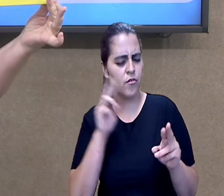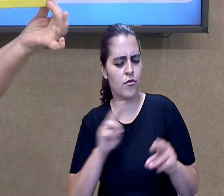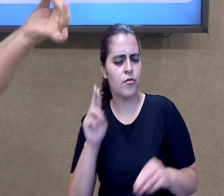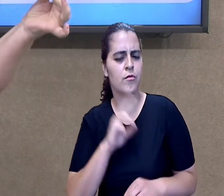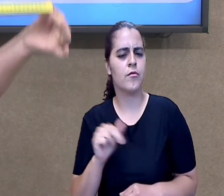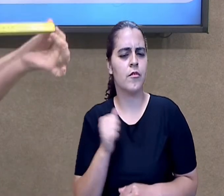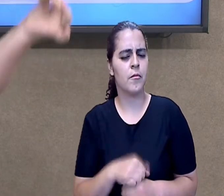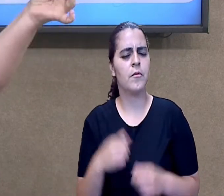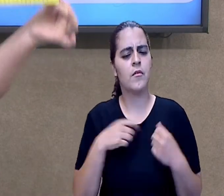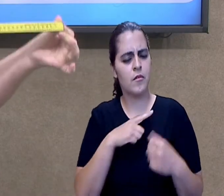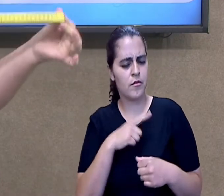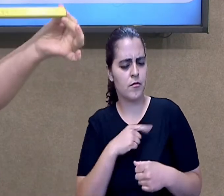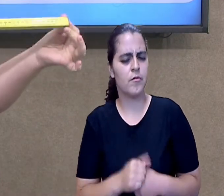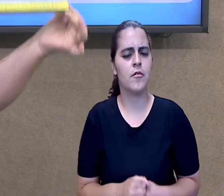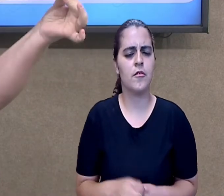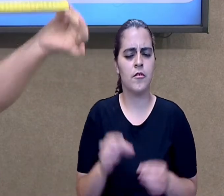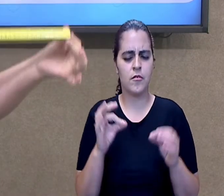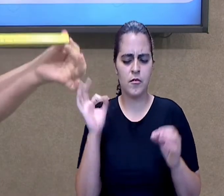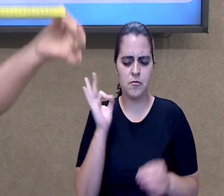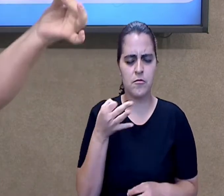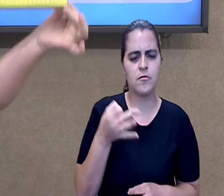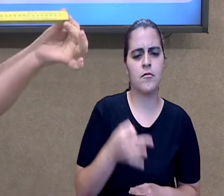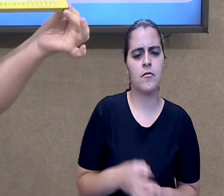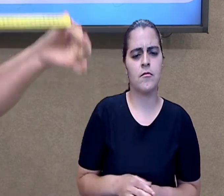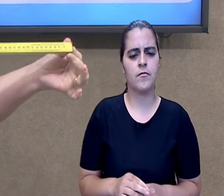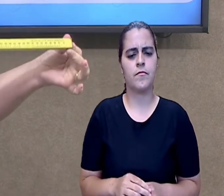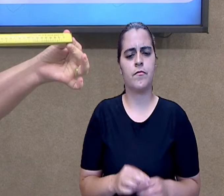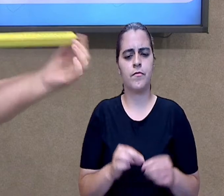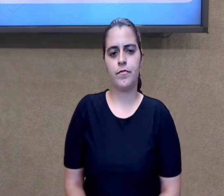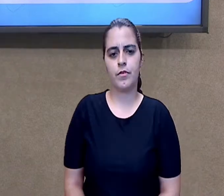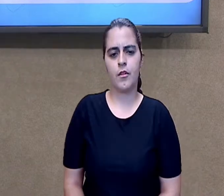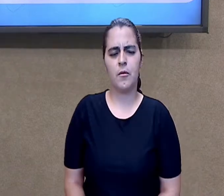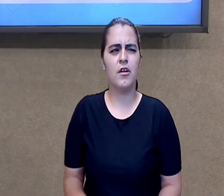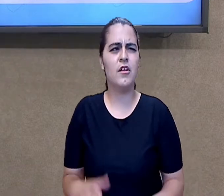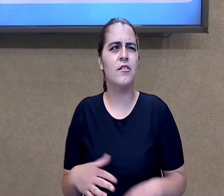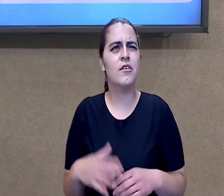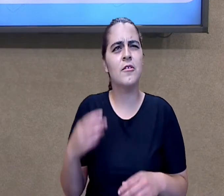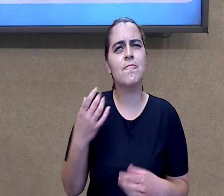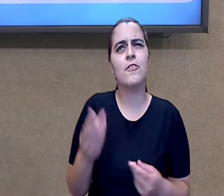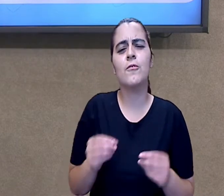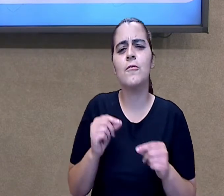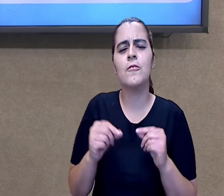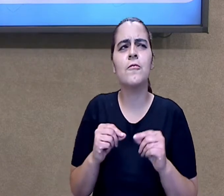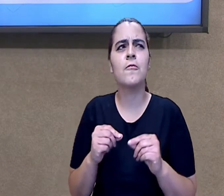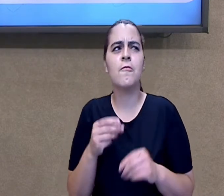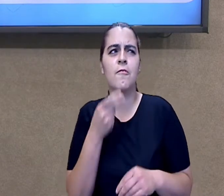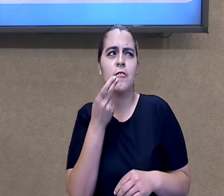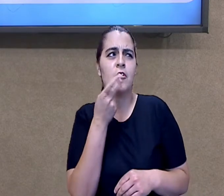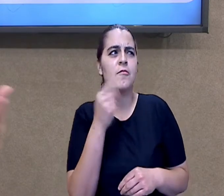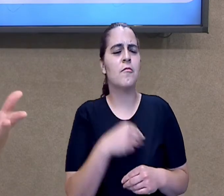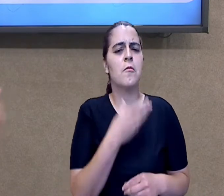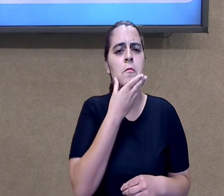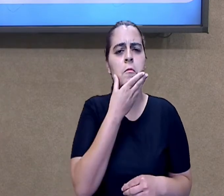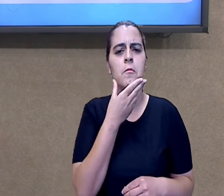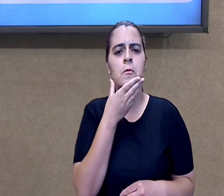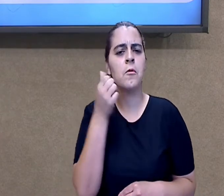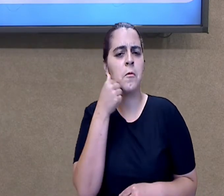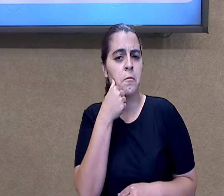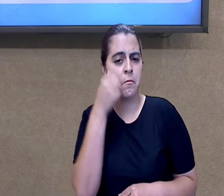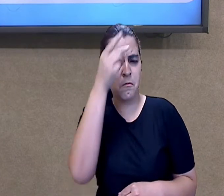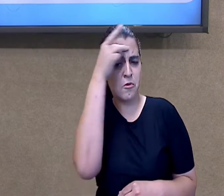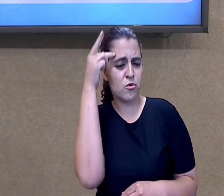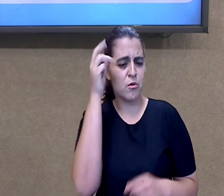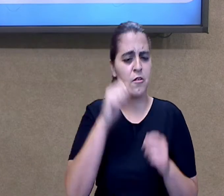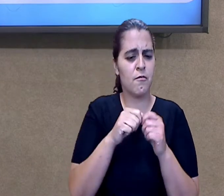medição, porque ele possui exatamente 1 metro. Mas e aí, quando a gente fala assim, para um alfaiate, por